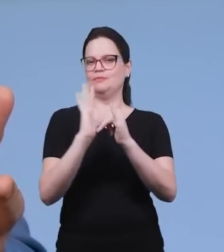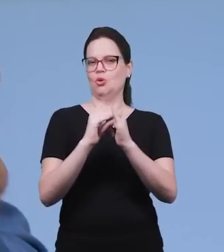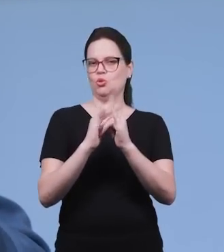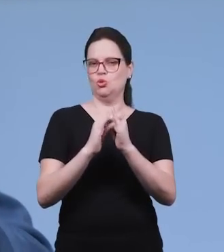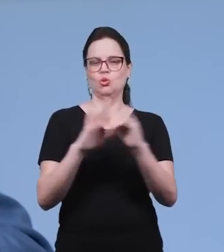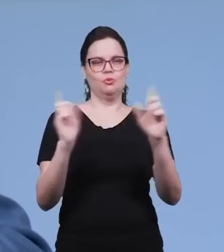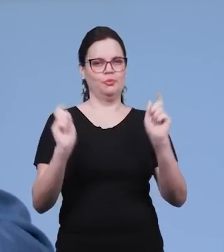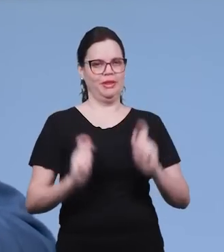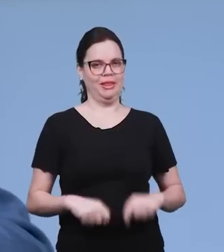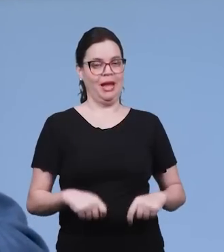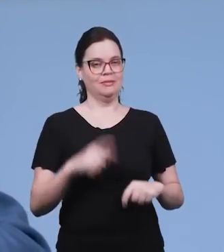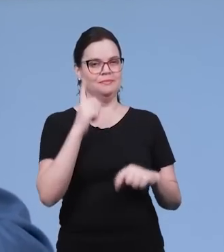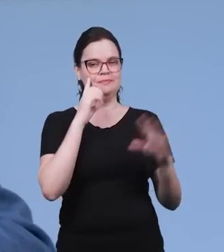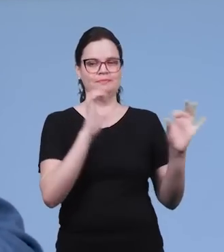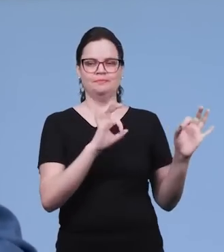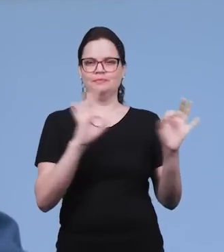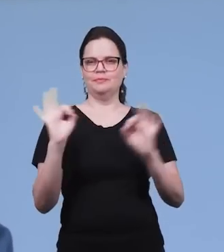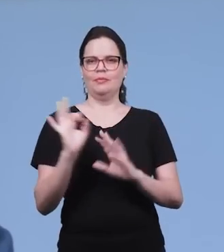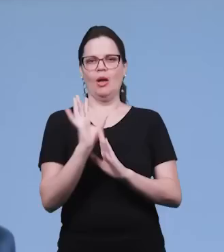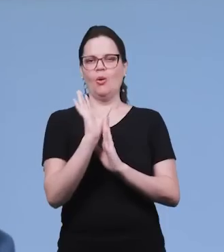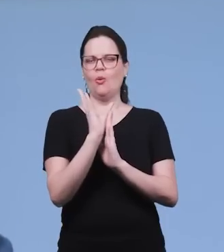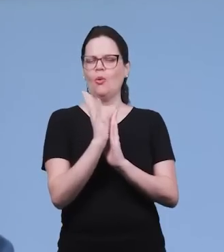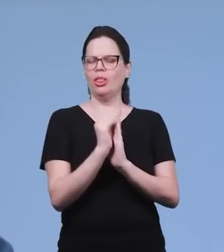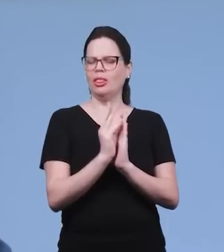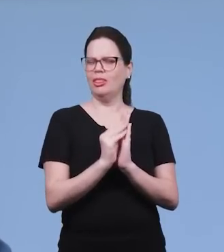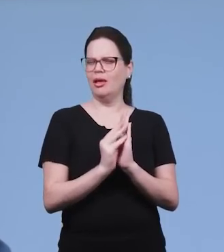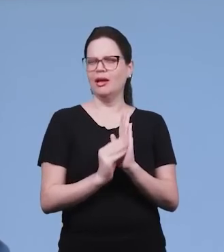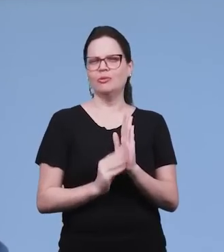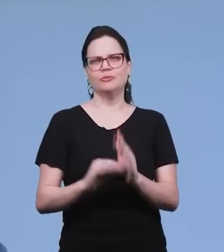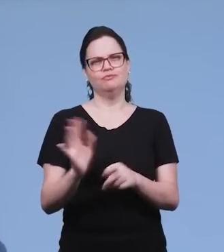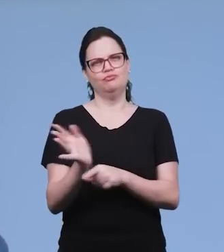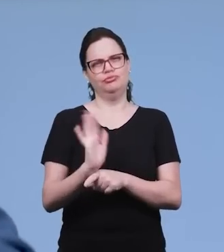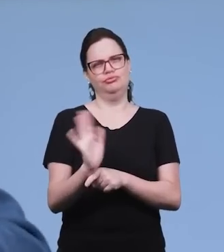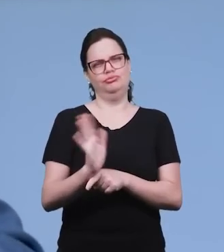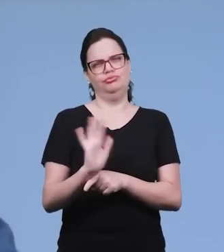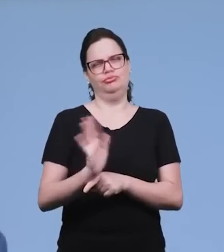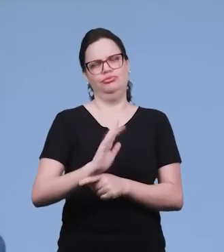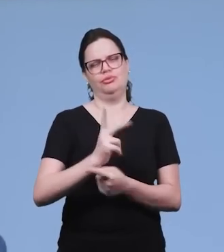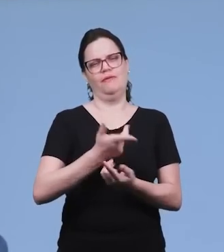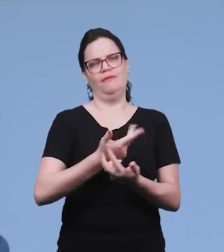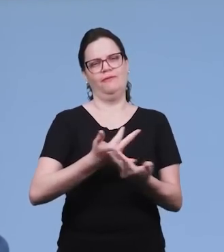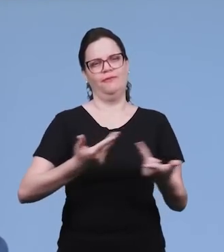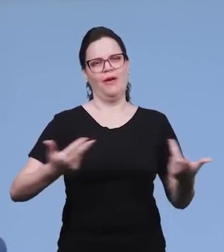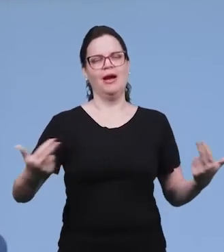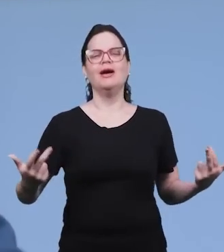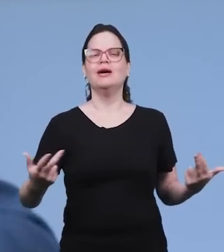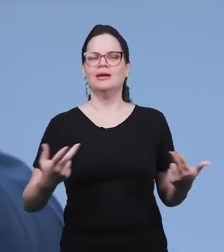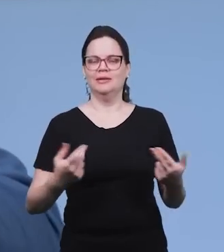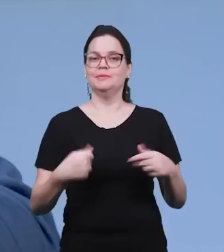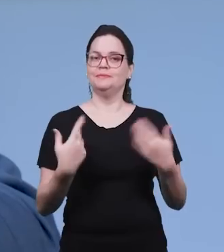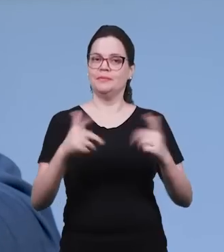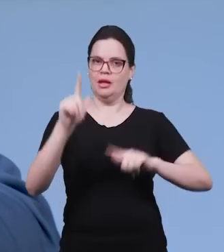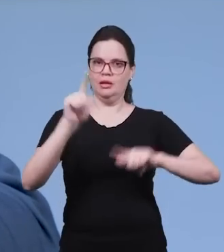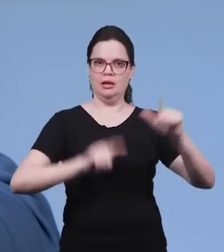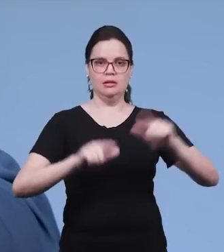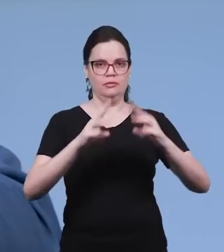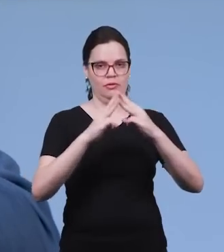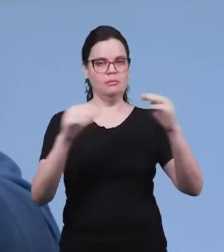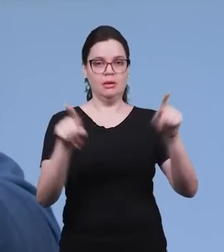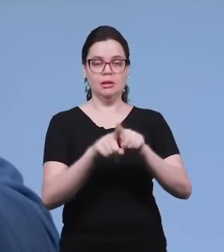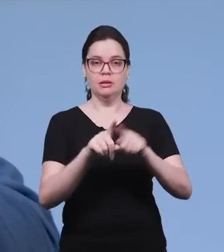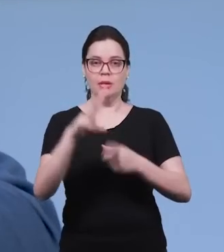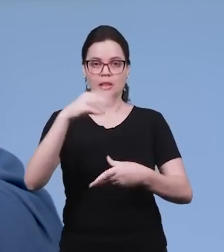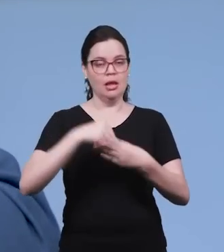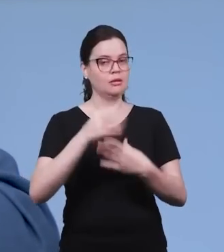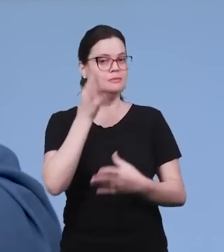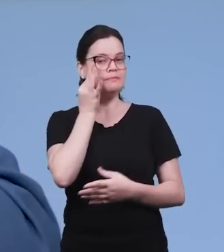lá você terá, como eu falei, acesso a muitos outros conteúdos. Conheça também a TV Manaim ao vivo, que está lá dentro do YouTube. Você